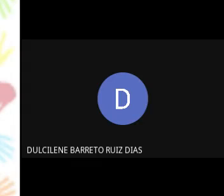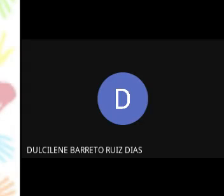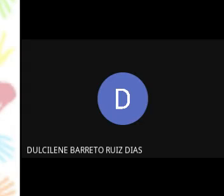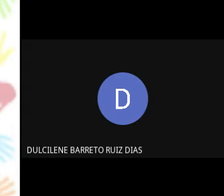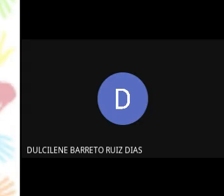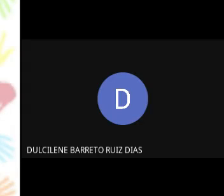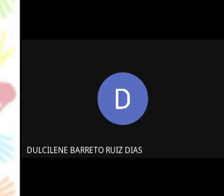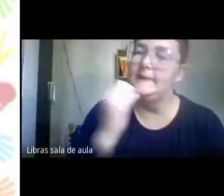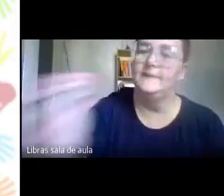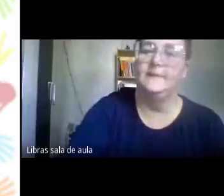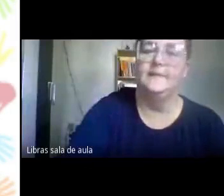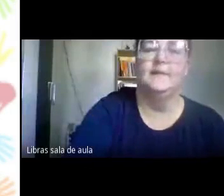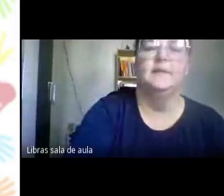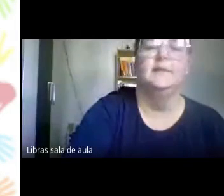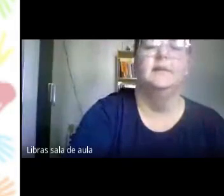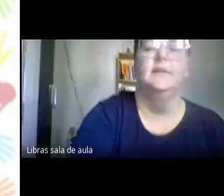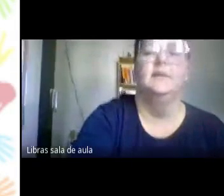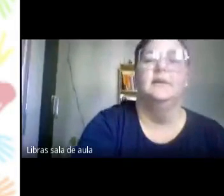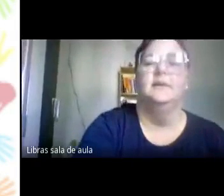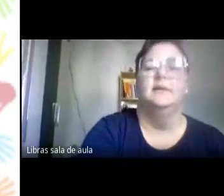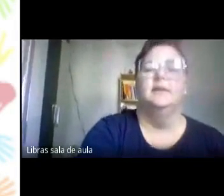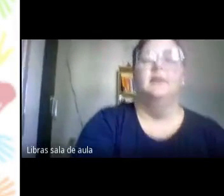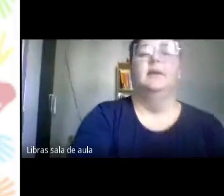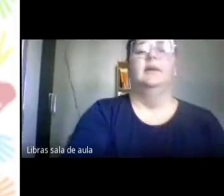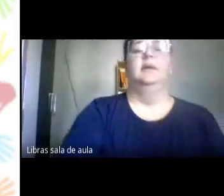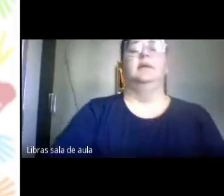imagem. É?